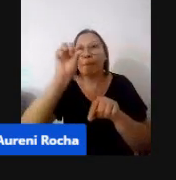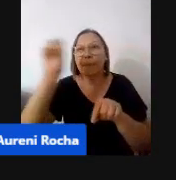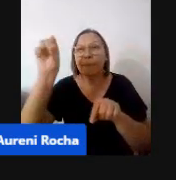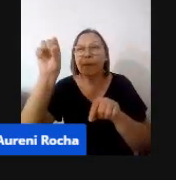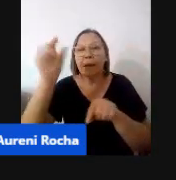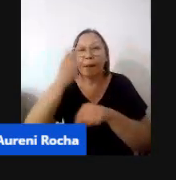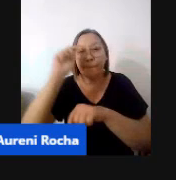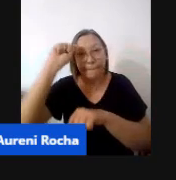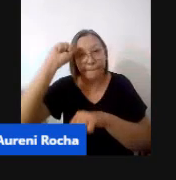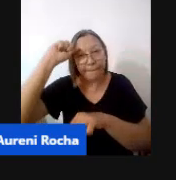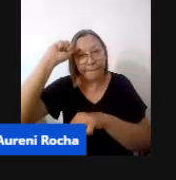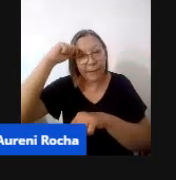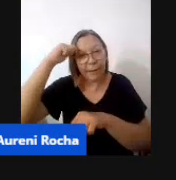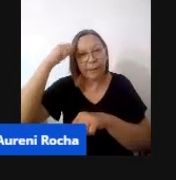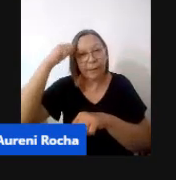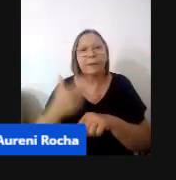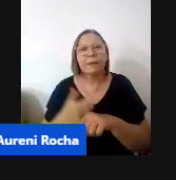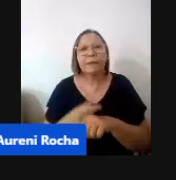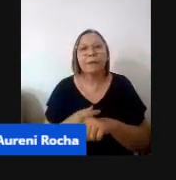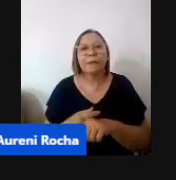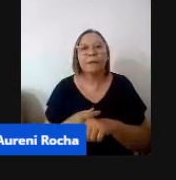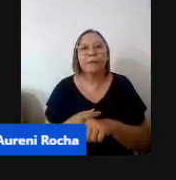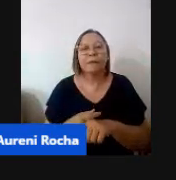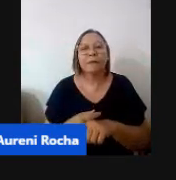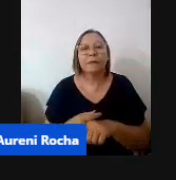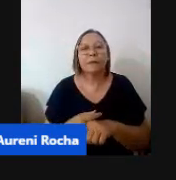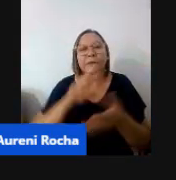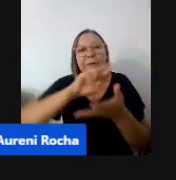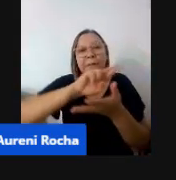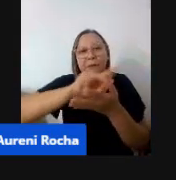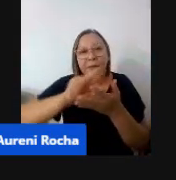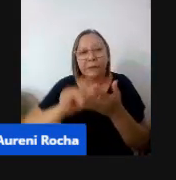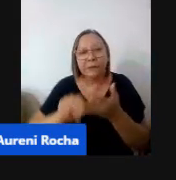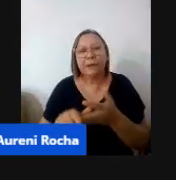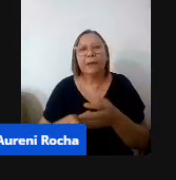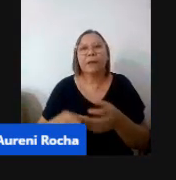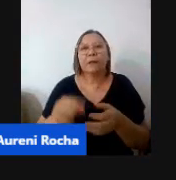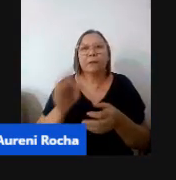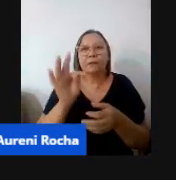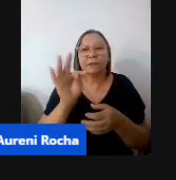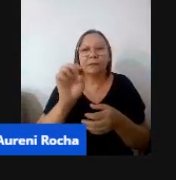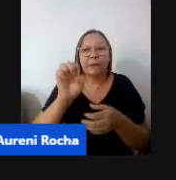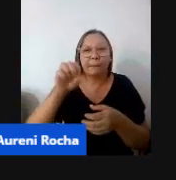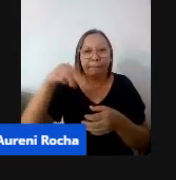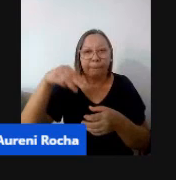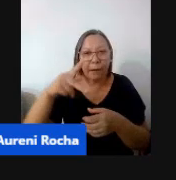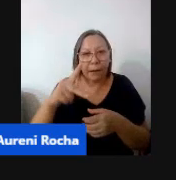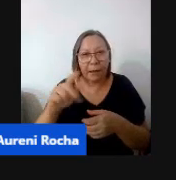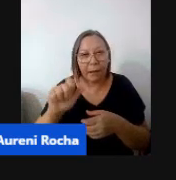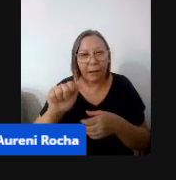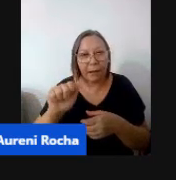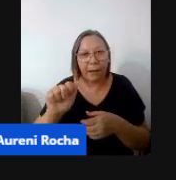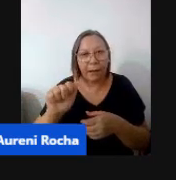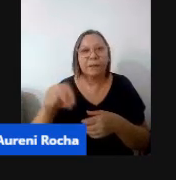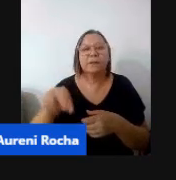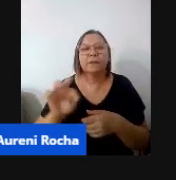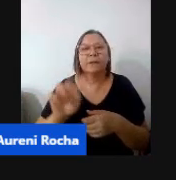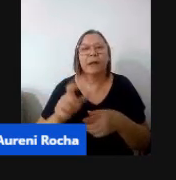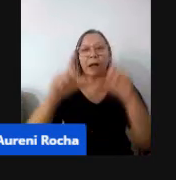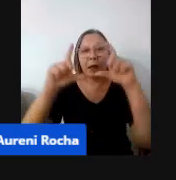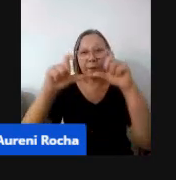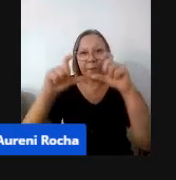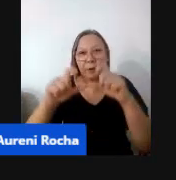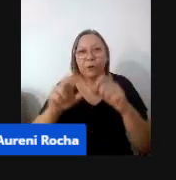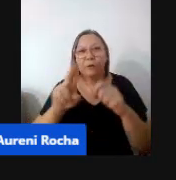várias funcionalidades. Tem os templates, tem as fotos, deixa eu ver se está aqui, ó. Templates,